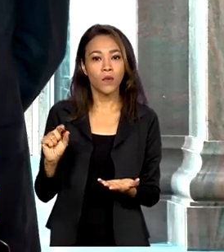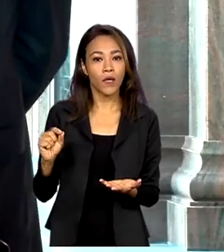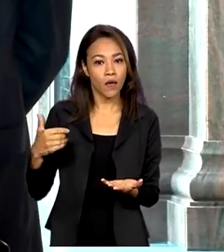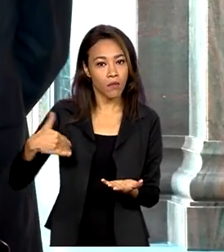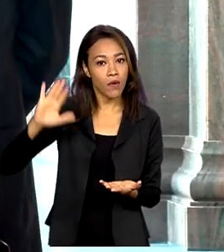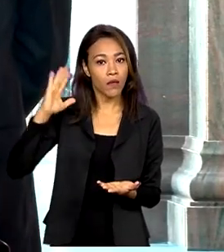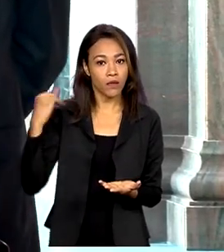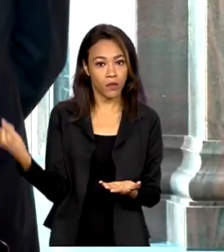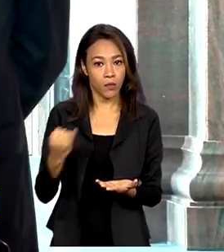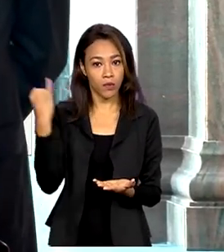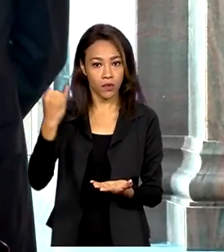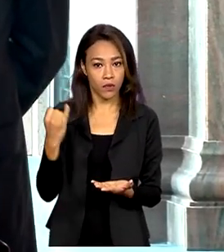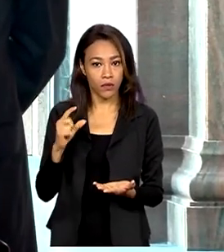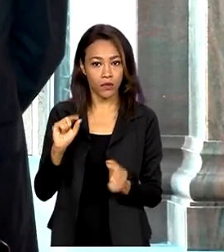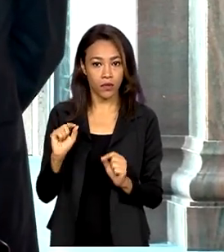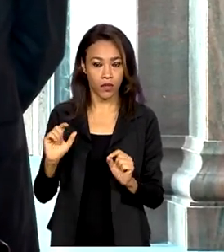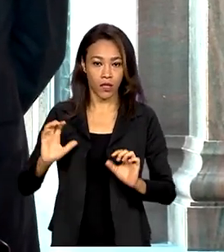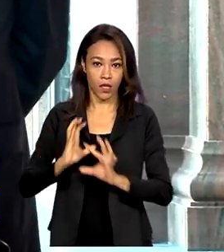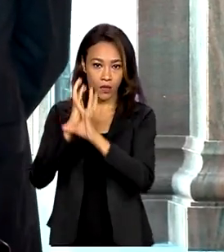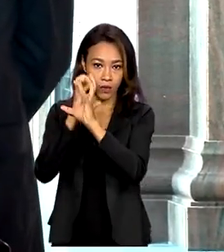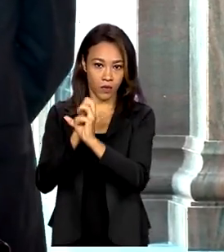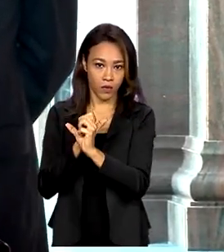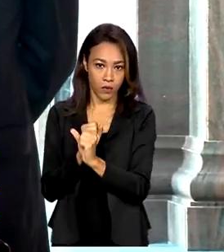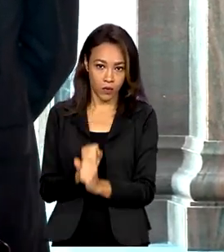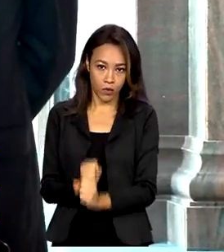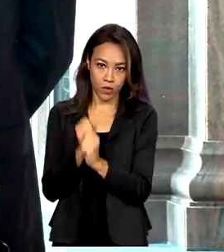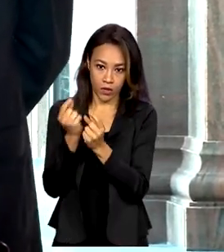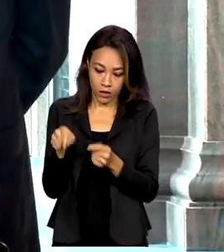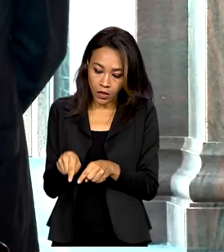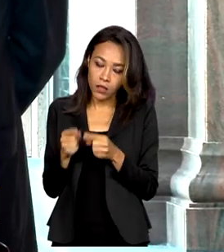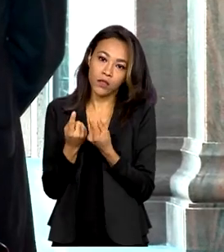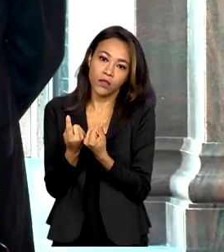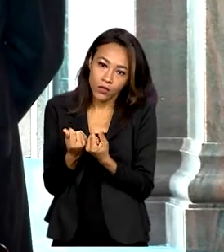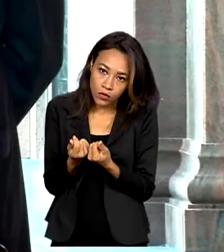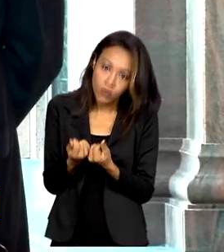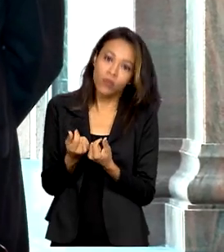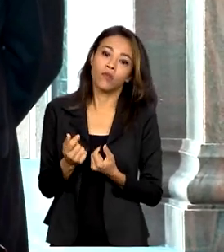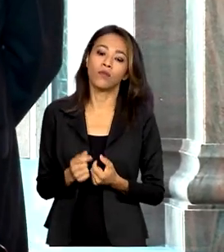E o que é mais importante, porque a soma do dinheiro